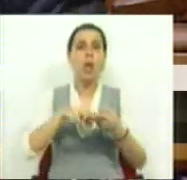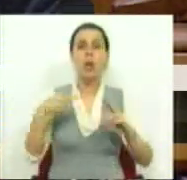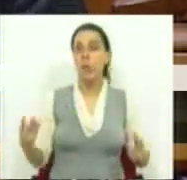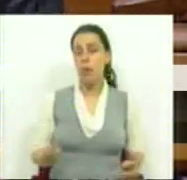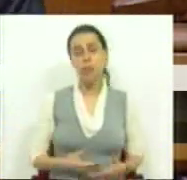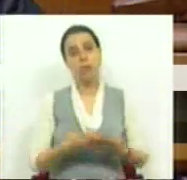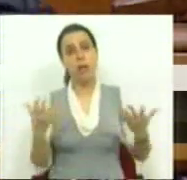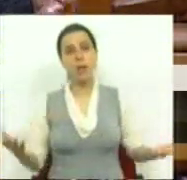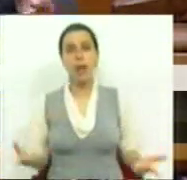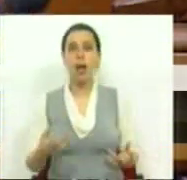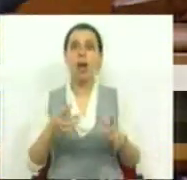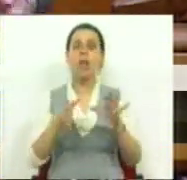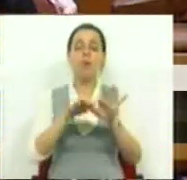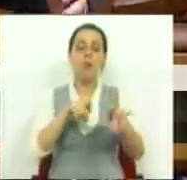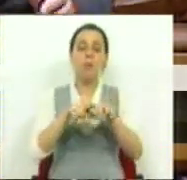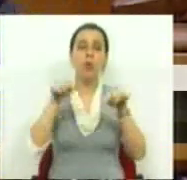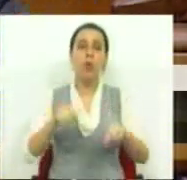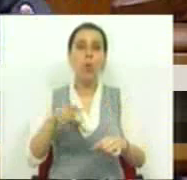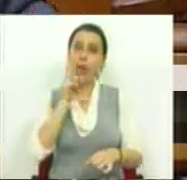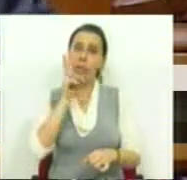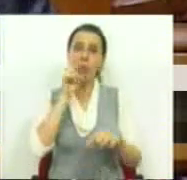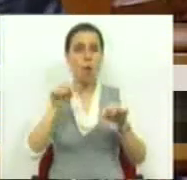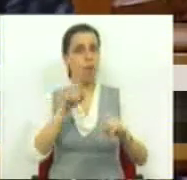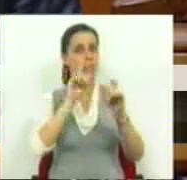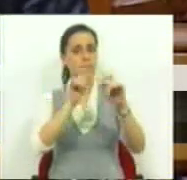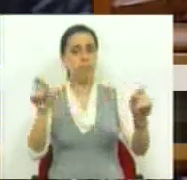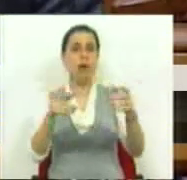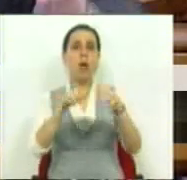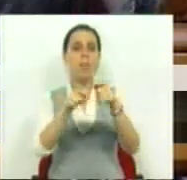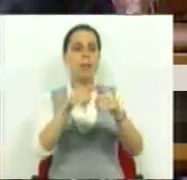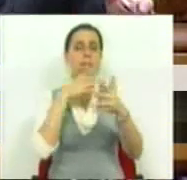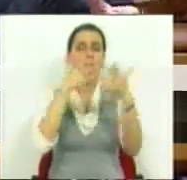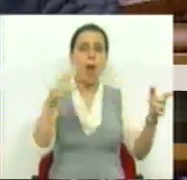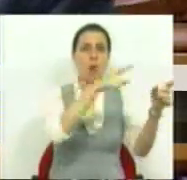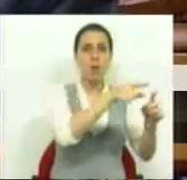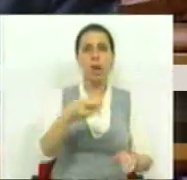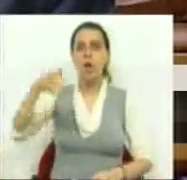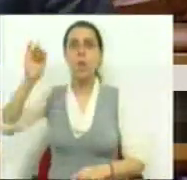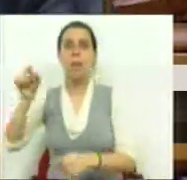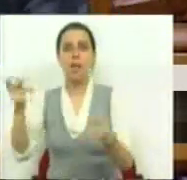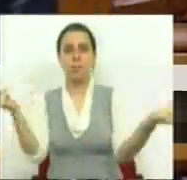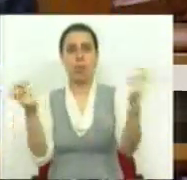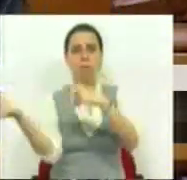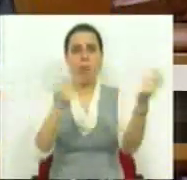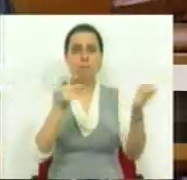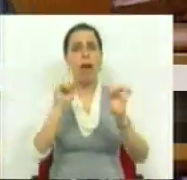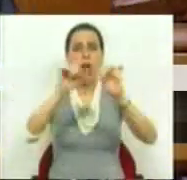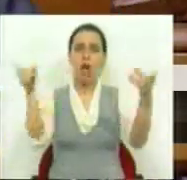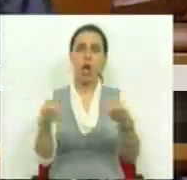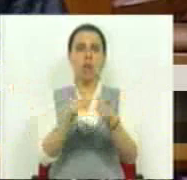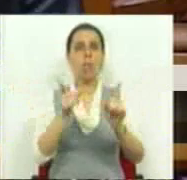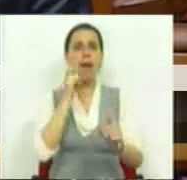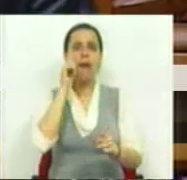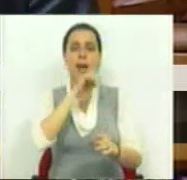local. Aliás, o ping-pong político que estamos hoje aqui a assistir entre os partidos da maioria e o Partido Socialista resume-se a isto.